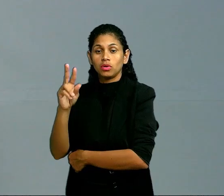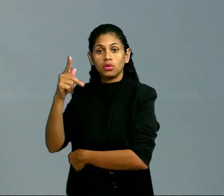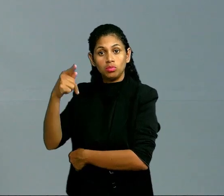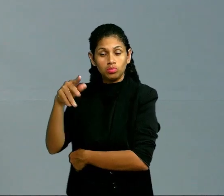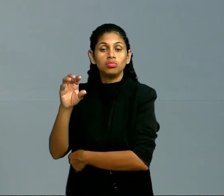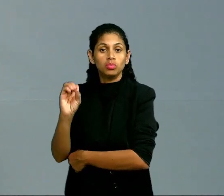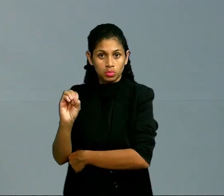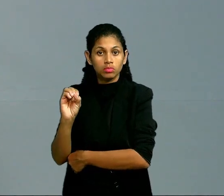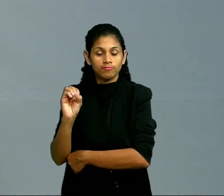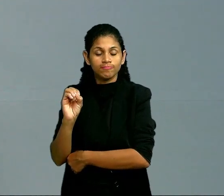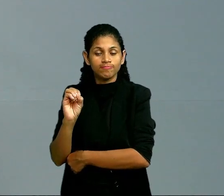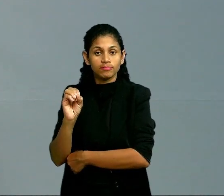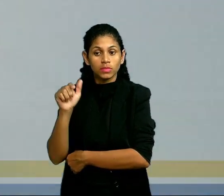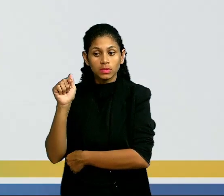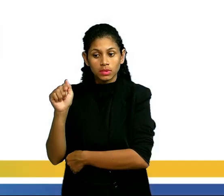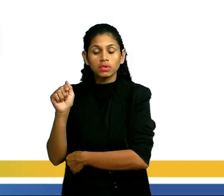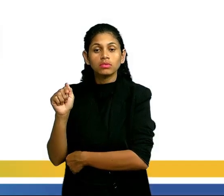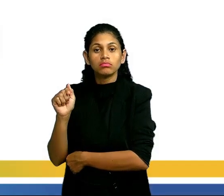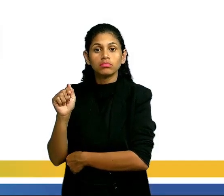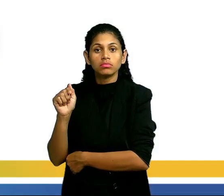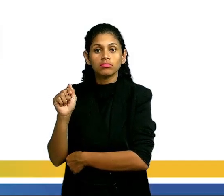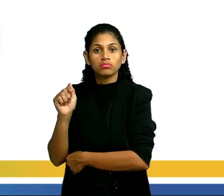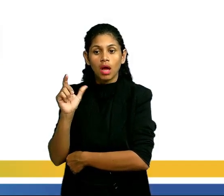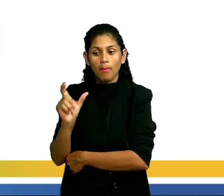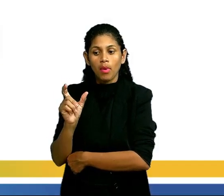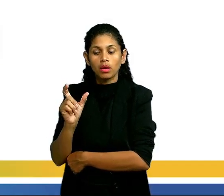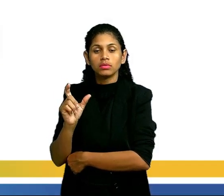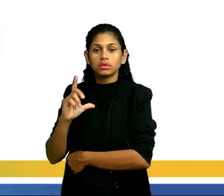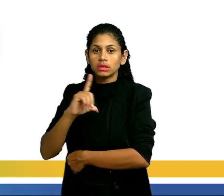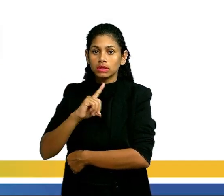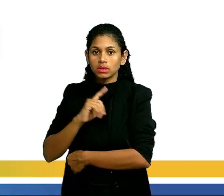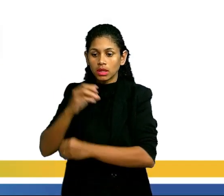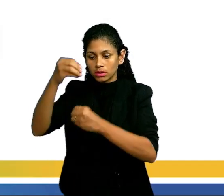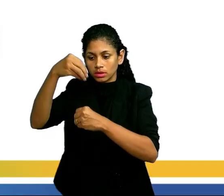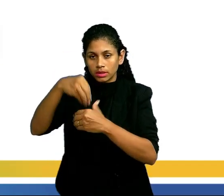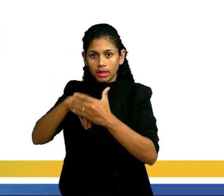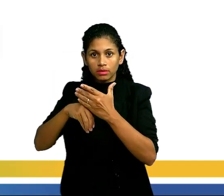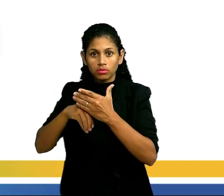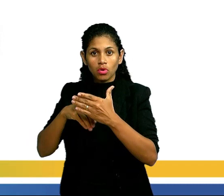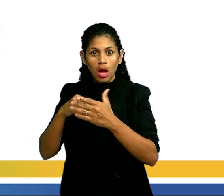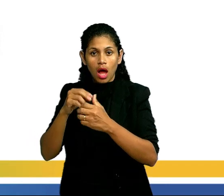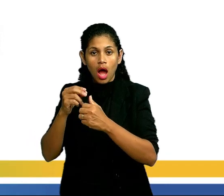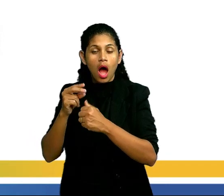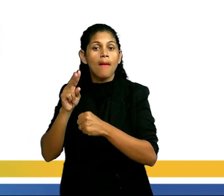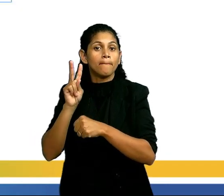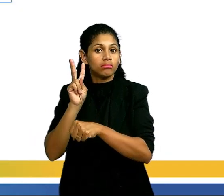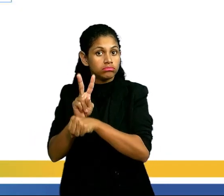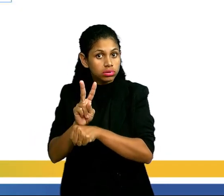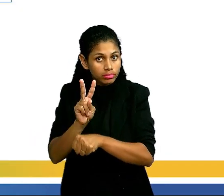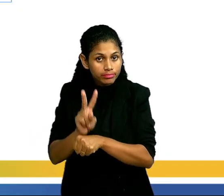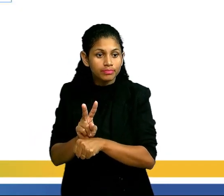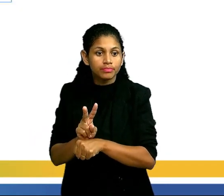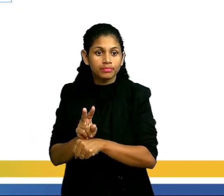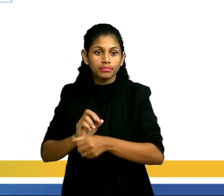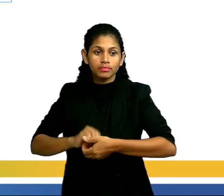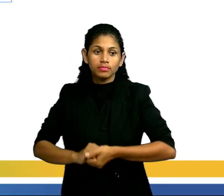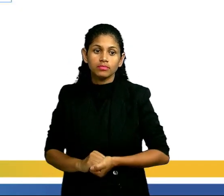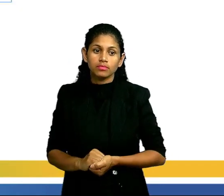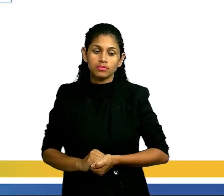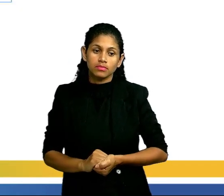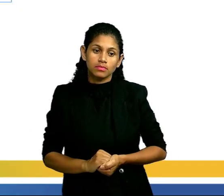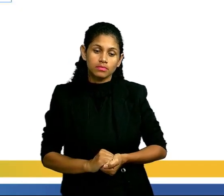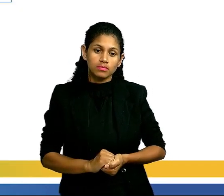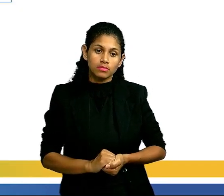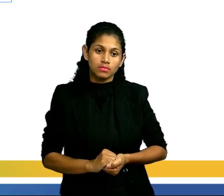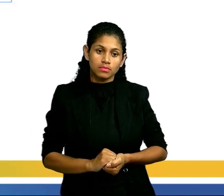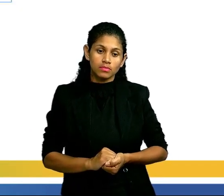esse plasma é o que tem o anticorpos já produzidos, tá? E olha só,